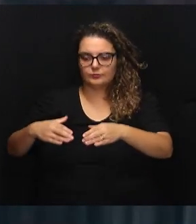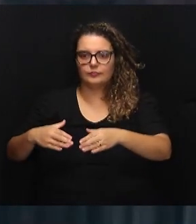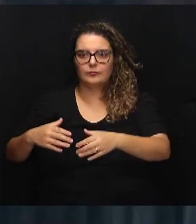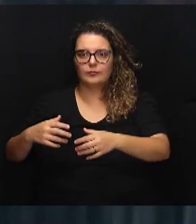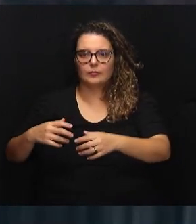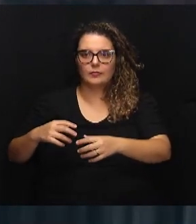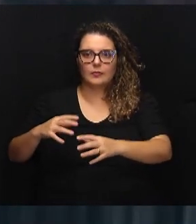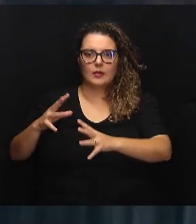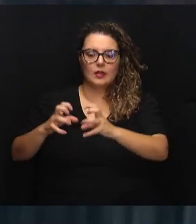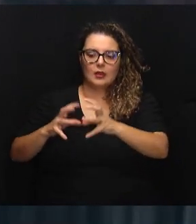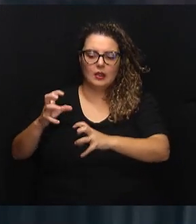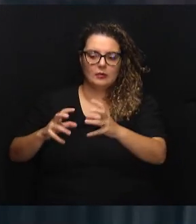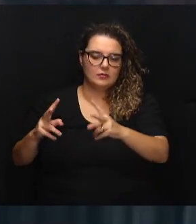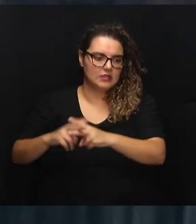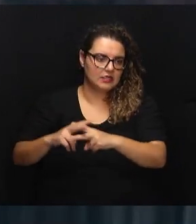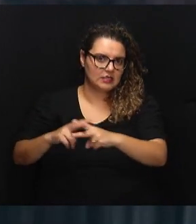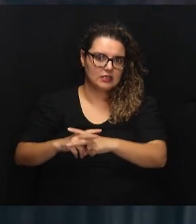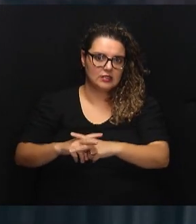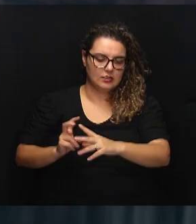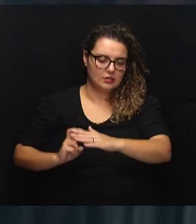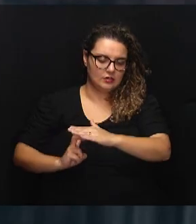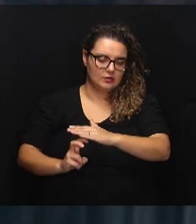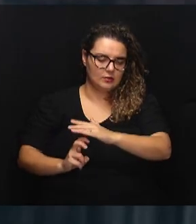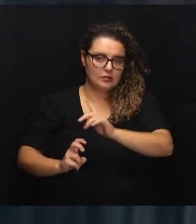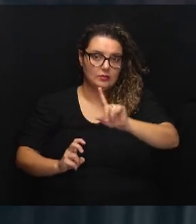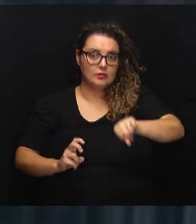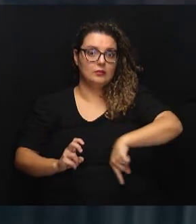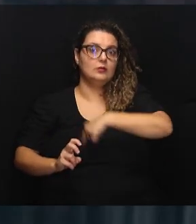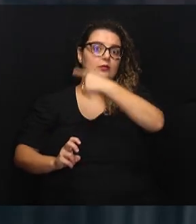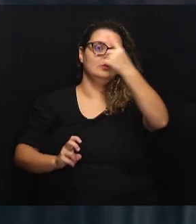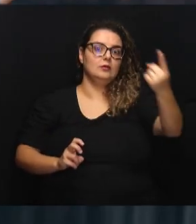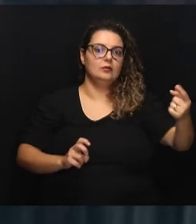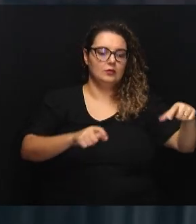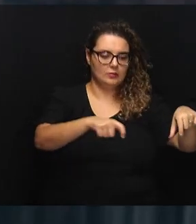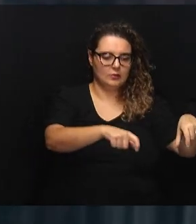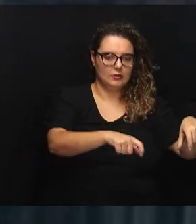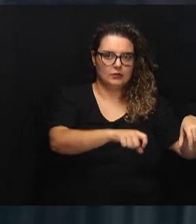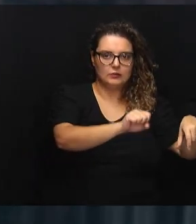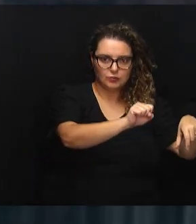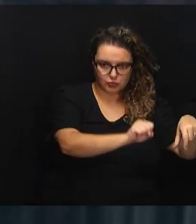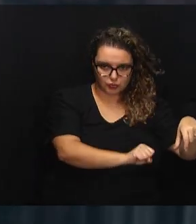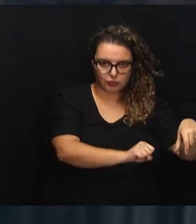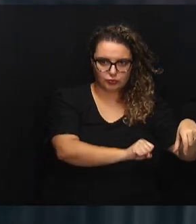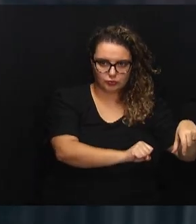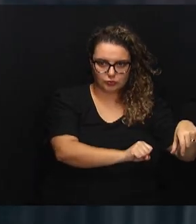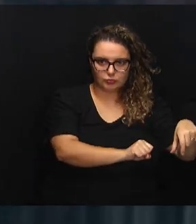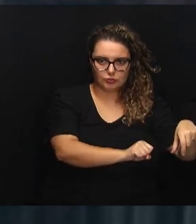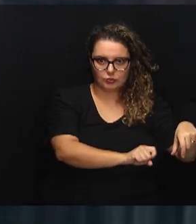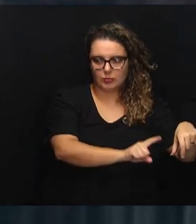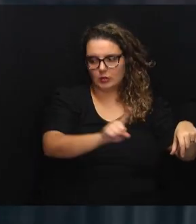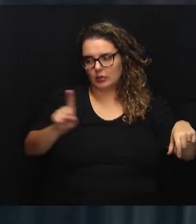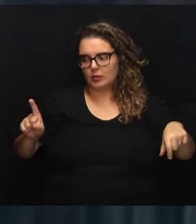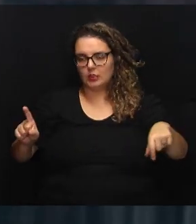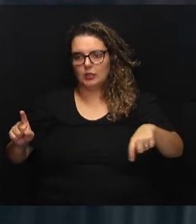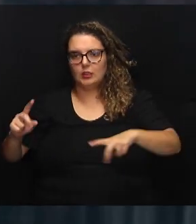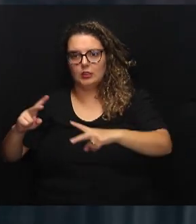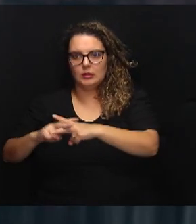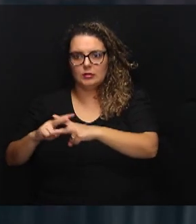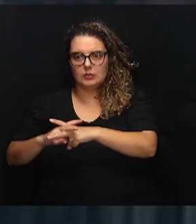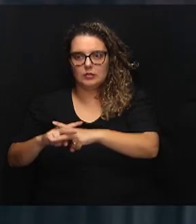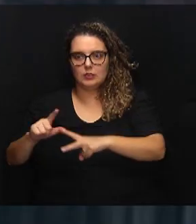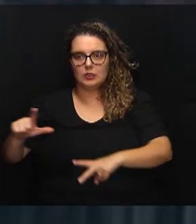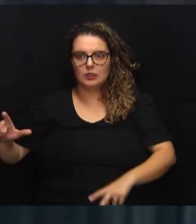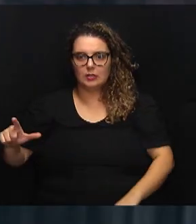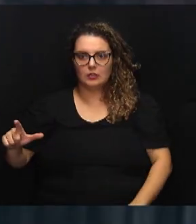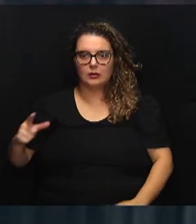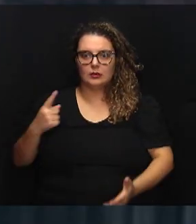metrô. No metrô do outro lado o estádio é na zona sul, eles brigam na zona leste. Eles